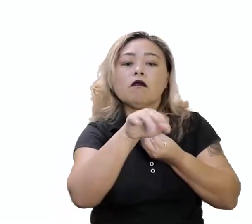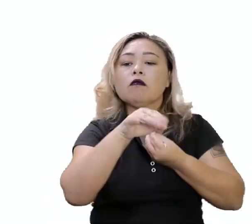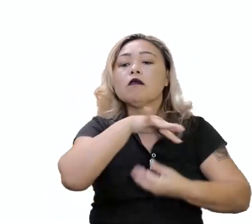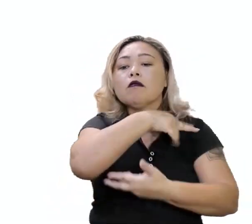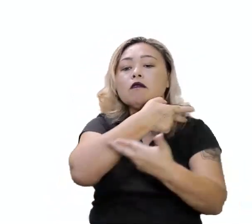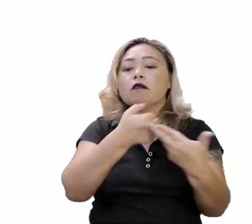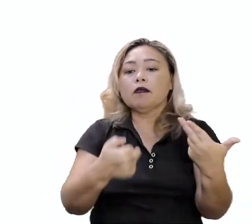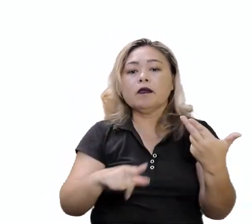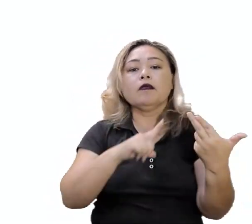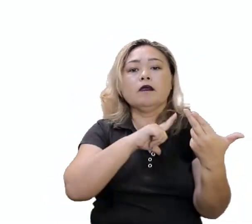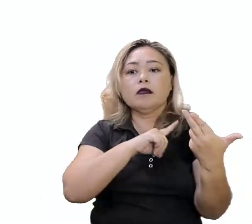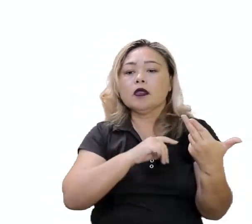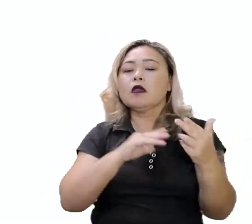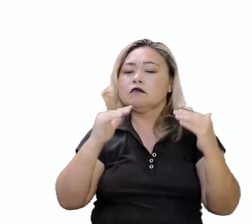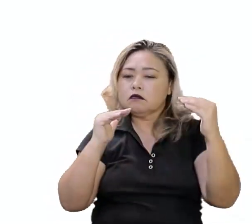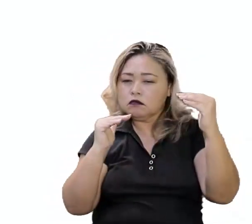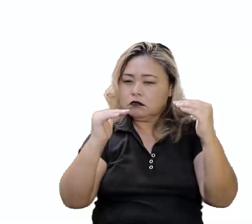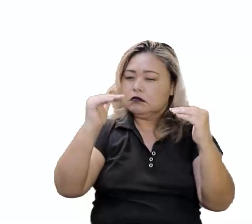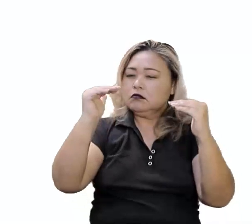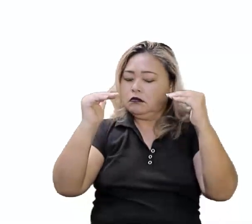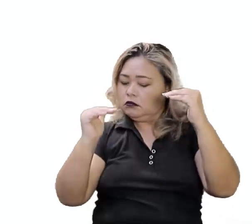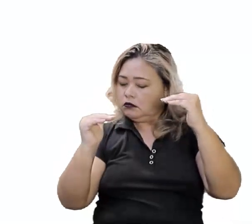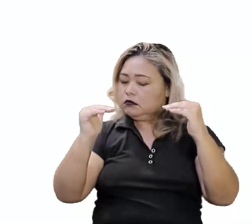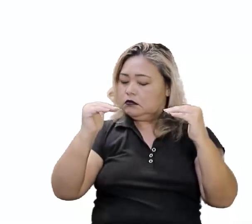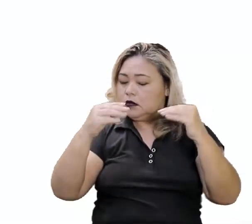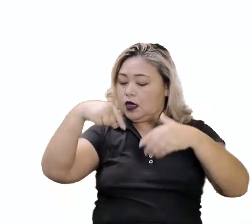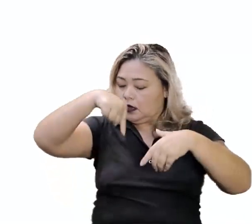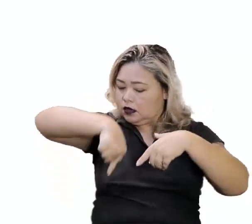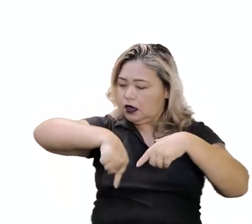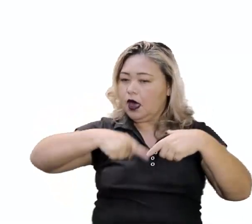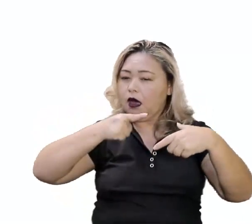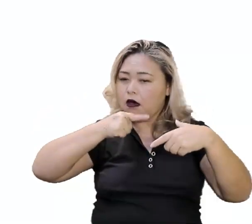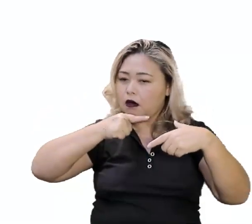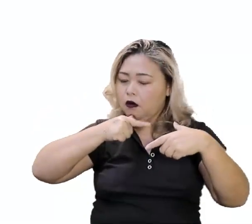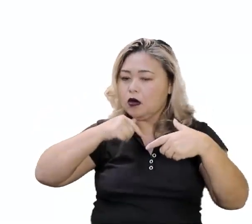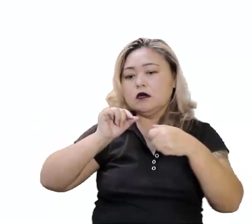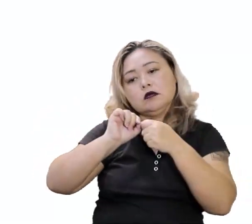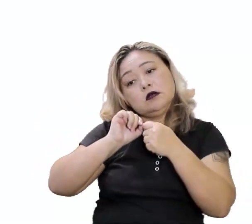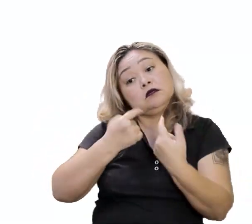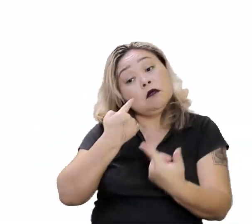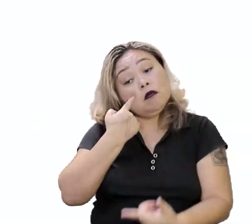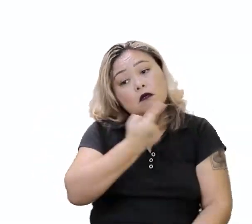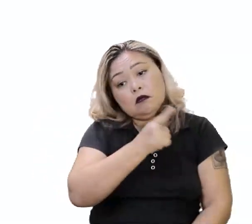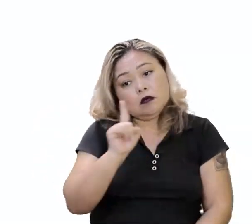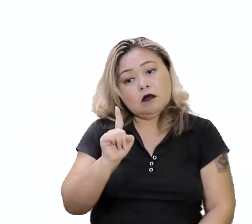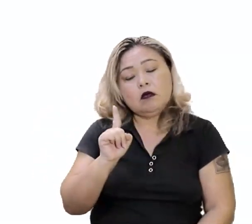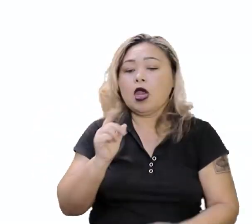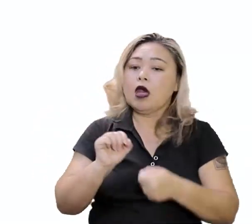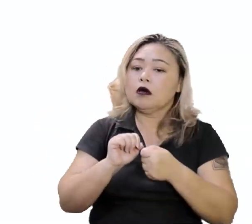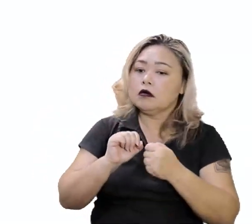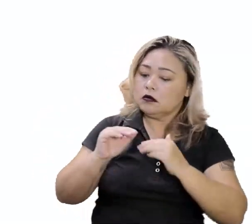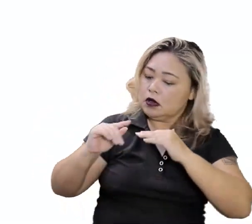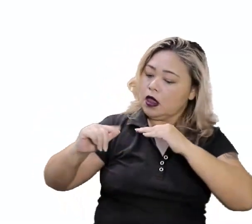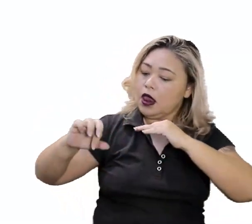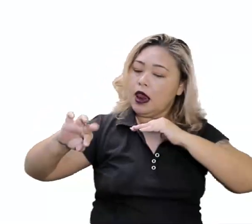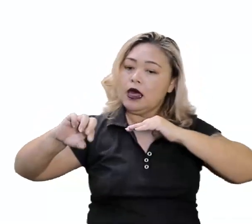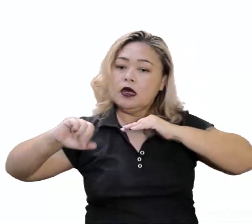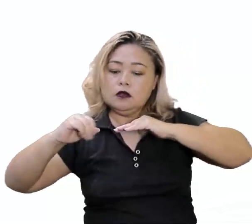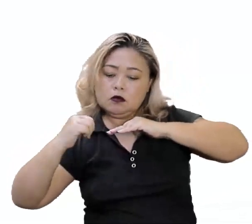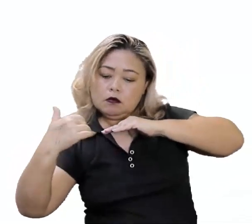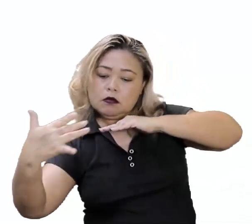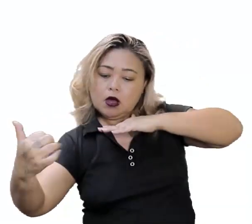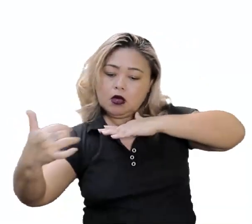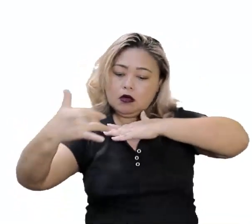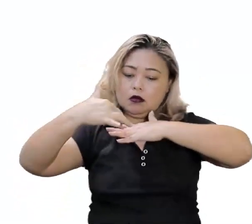fauna e flora é bem uniforme nesses ecossistemas. Bom, a gente vai ter uma distribuição, a gente viu aí, tanto na região litorânea, quanto